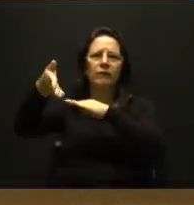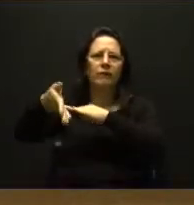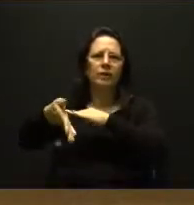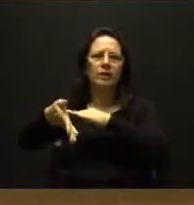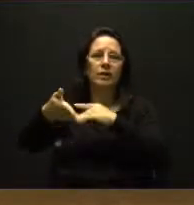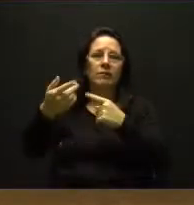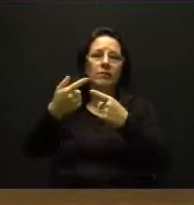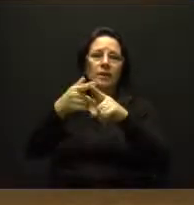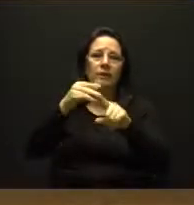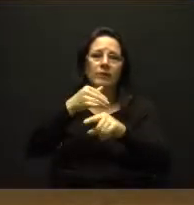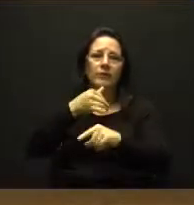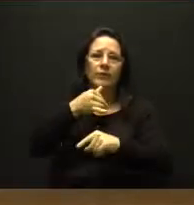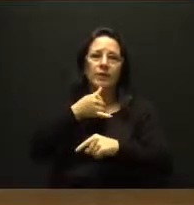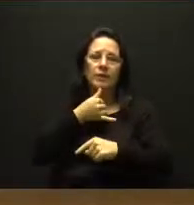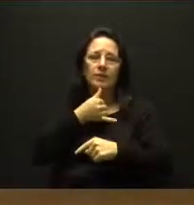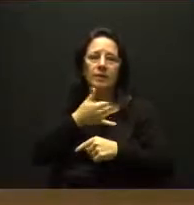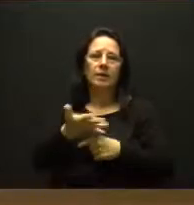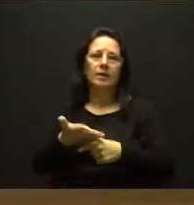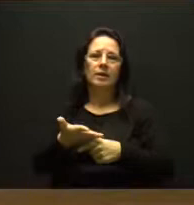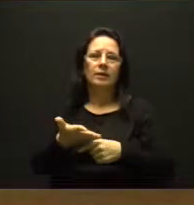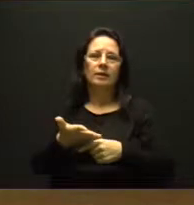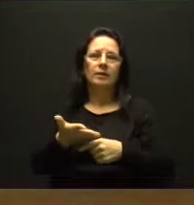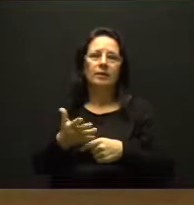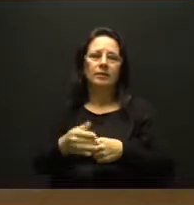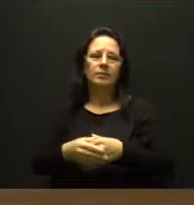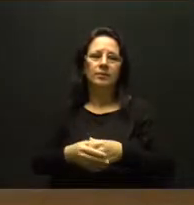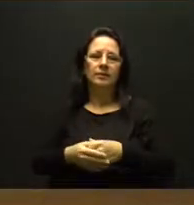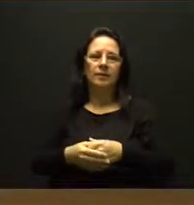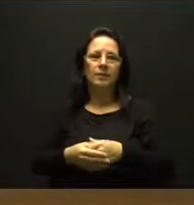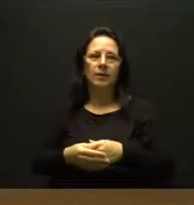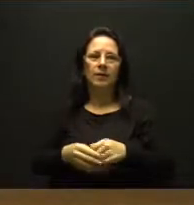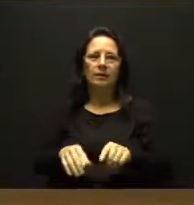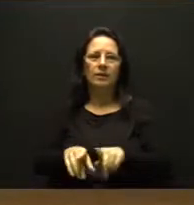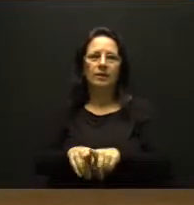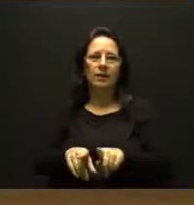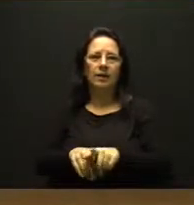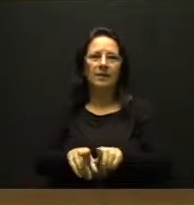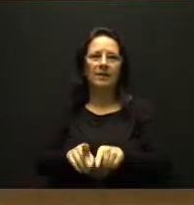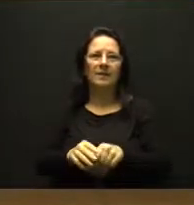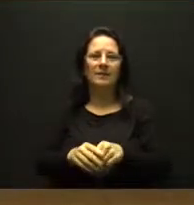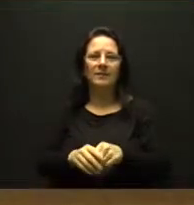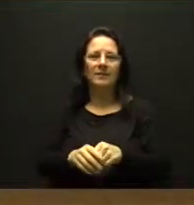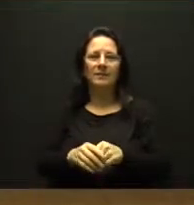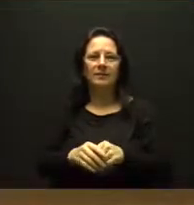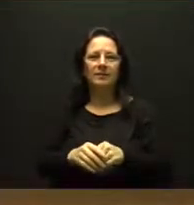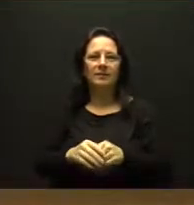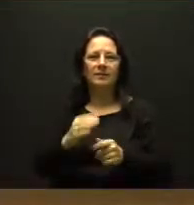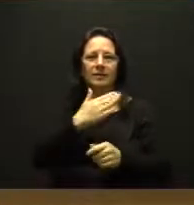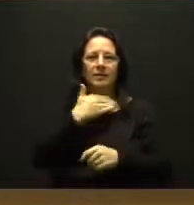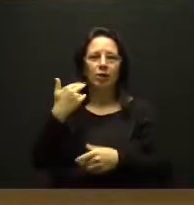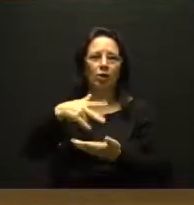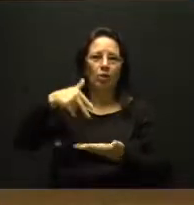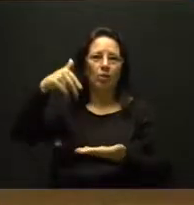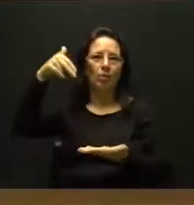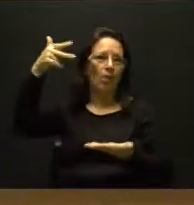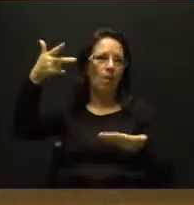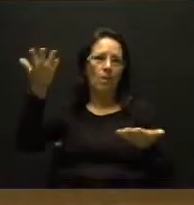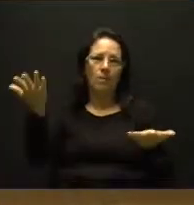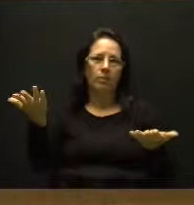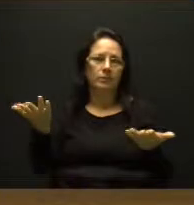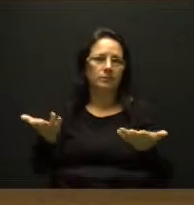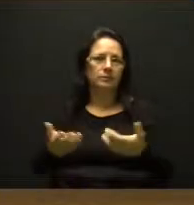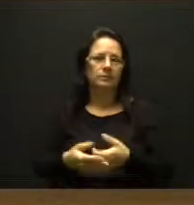para uma nova vida para 111 o plano tem